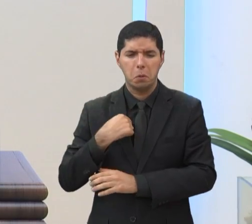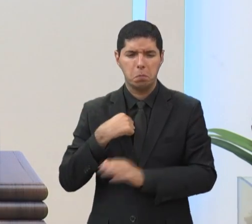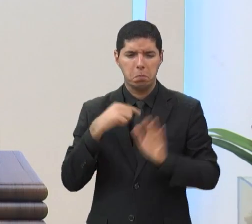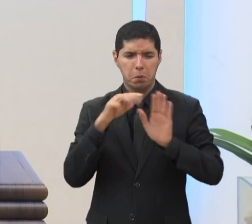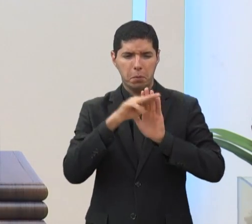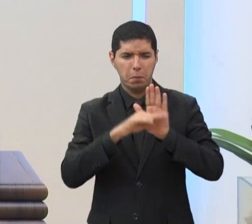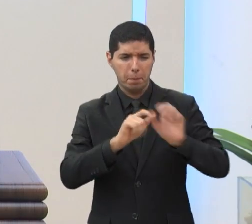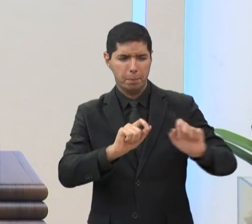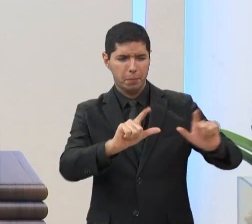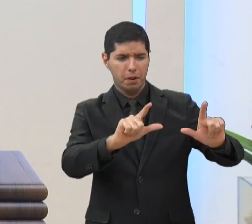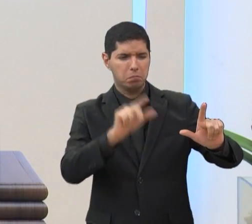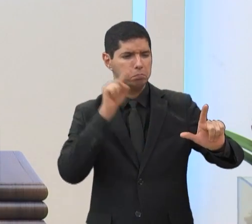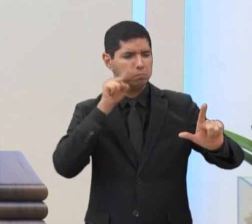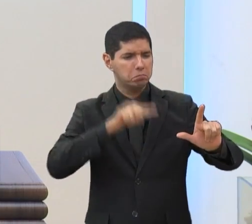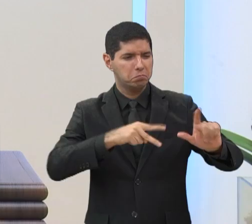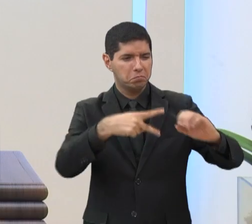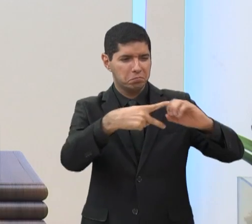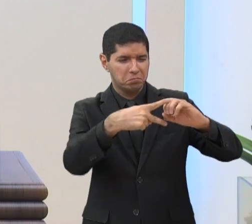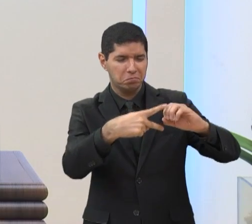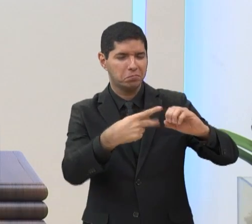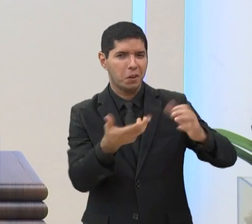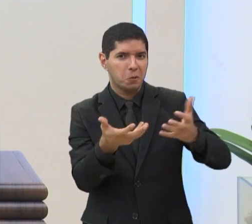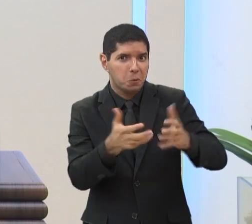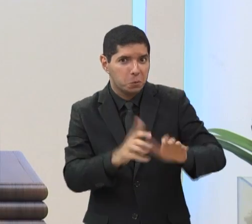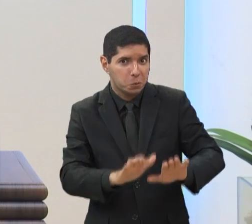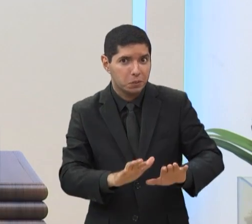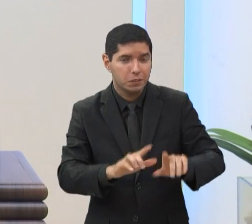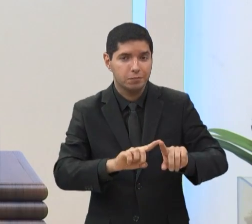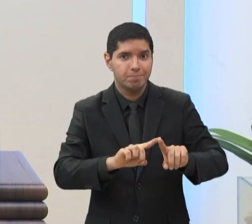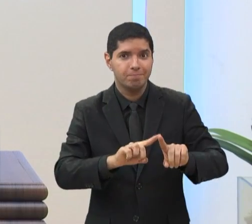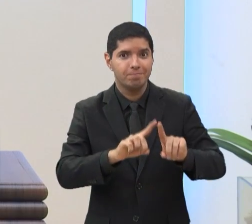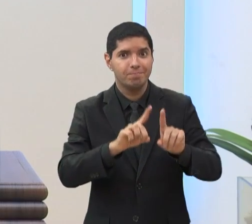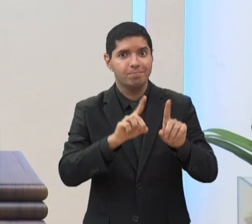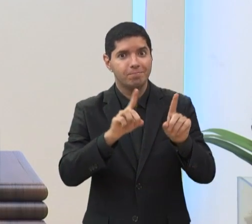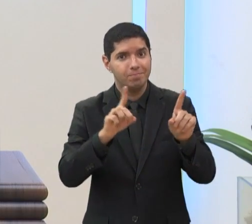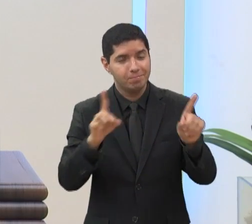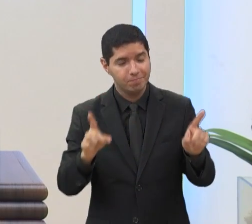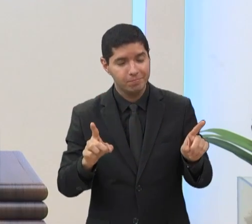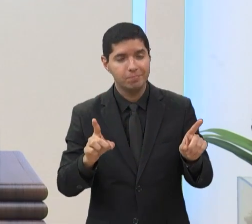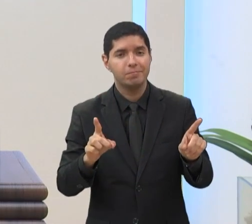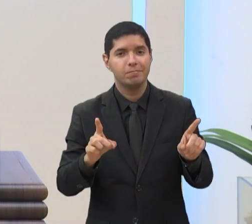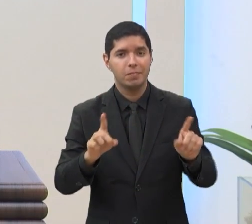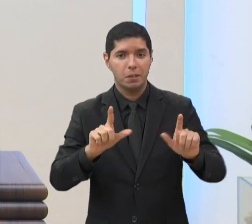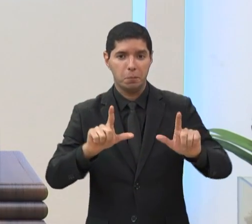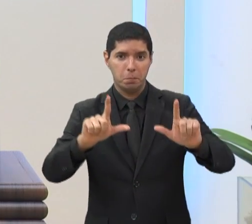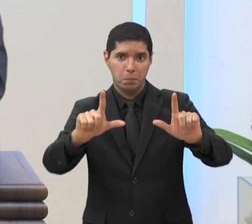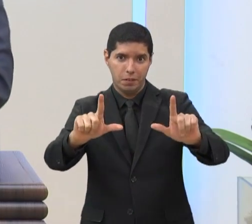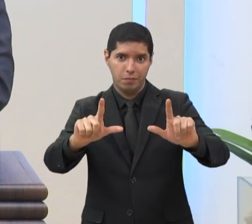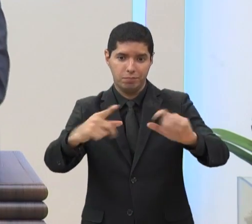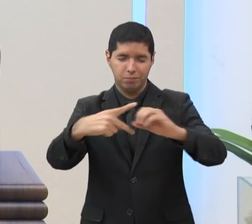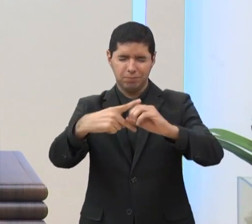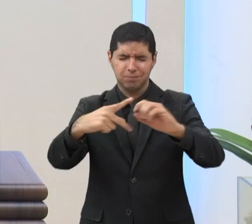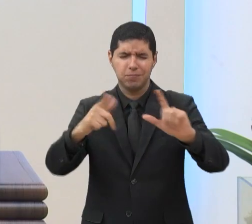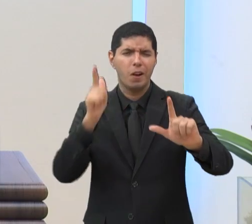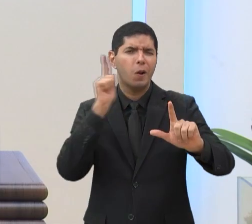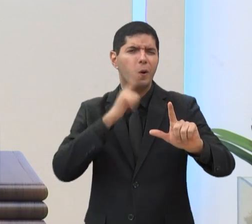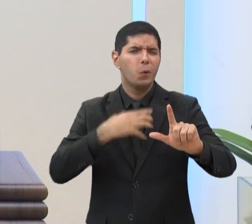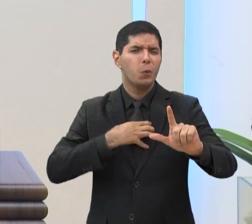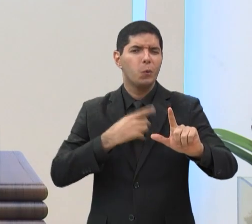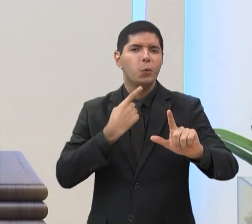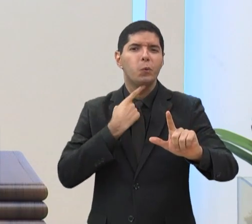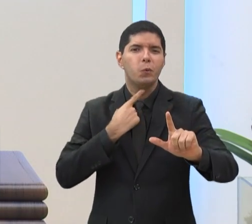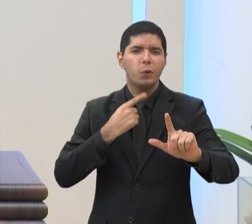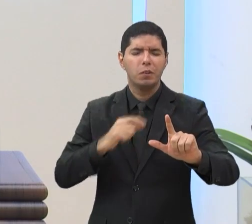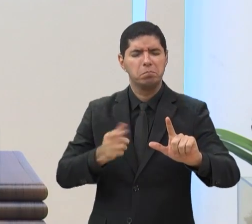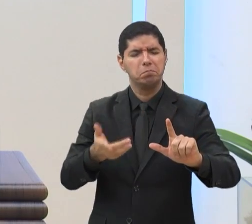plano hoje, está participando deste culto através da Rede Brasil e você pensa até que